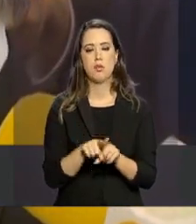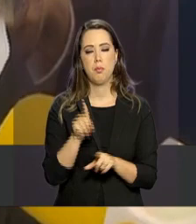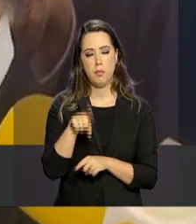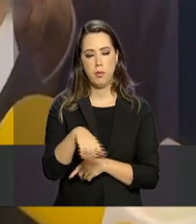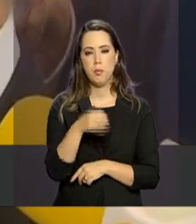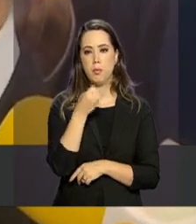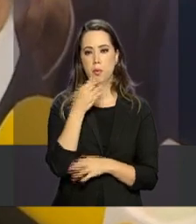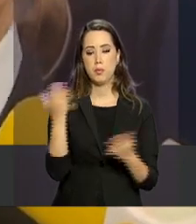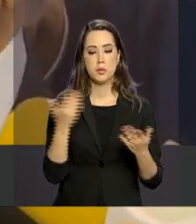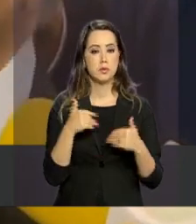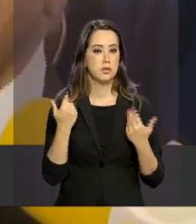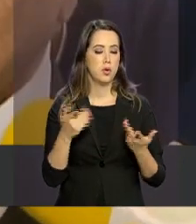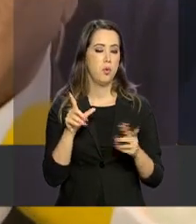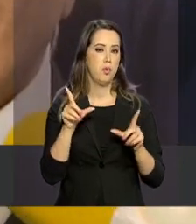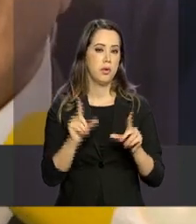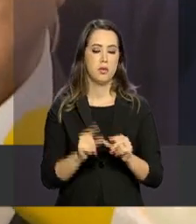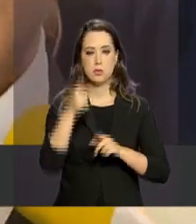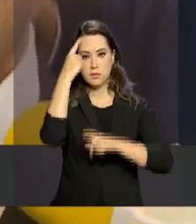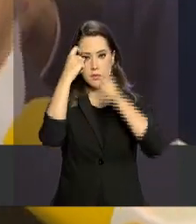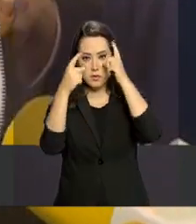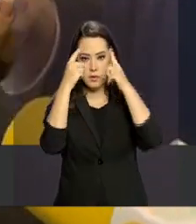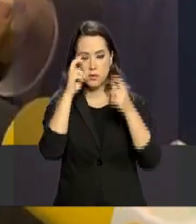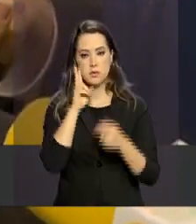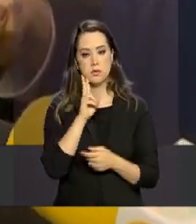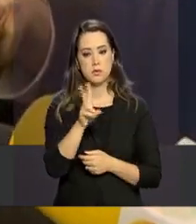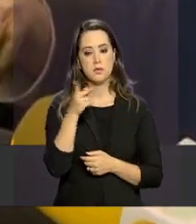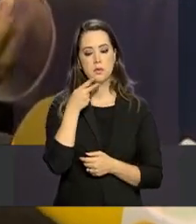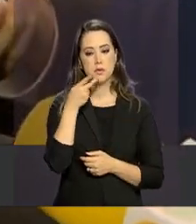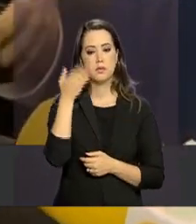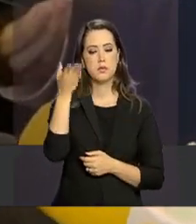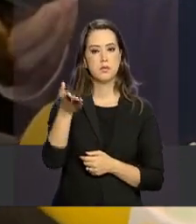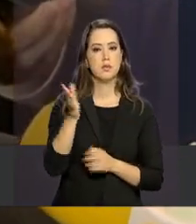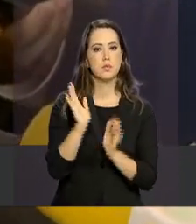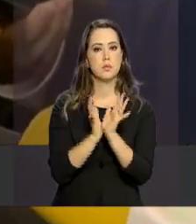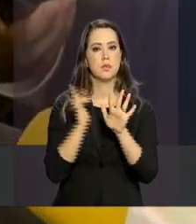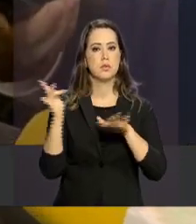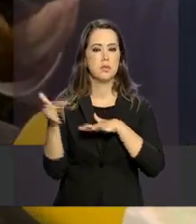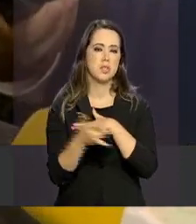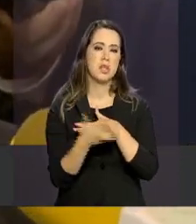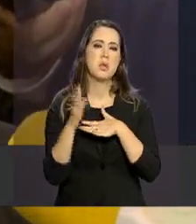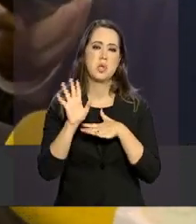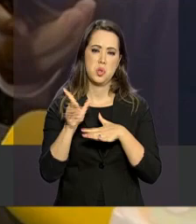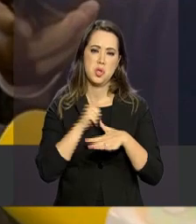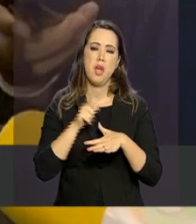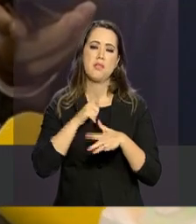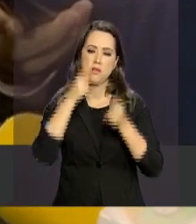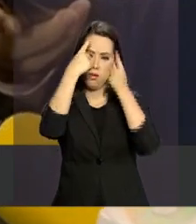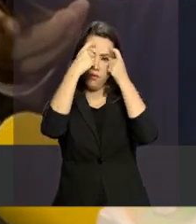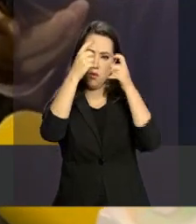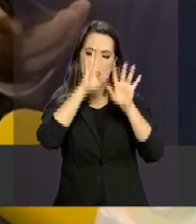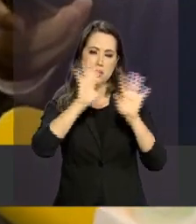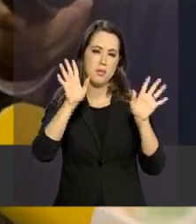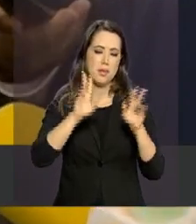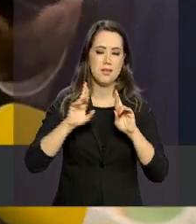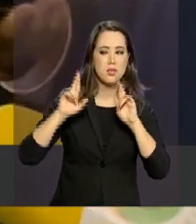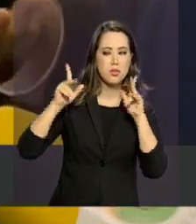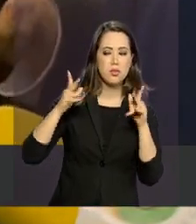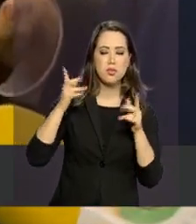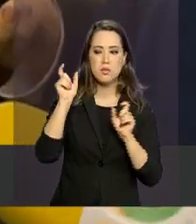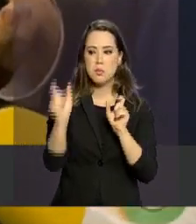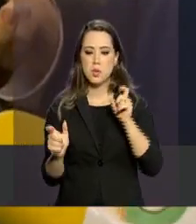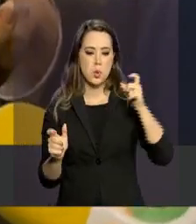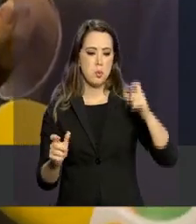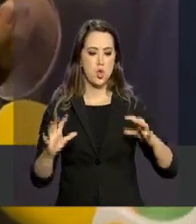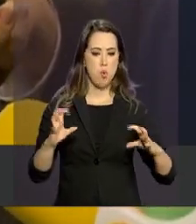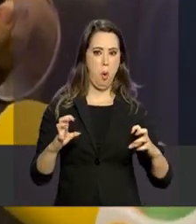conseqüência houve menos violência não se é esta que você está retratando pela rede social mas que não tenha significação de uma violência digamos de